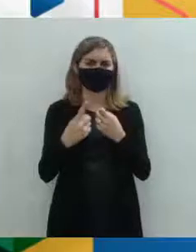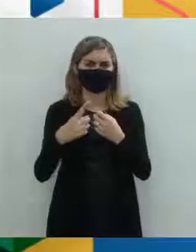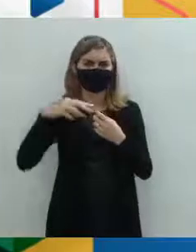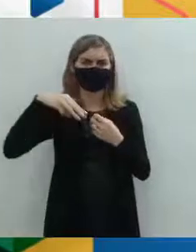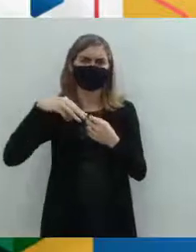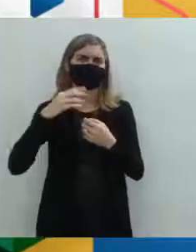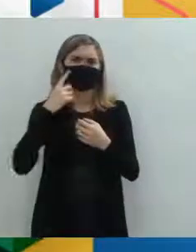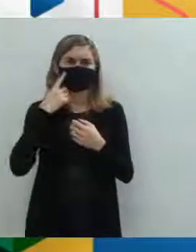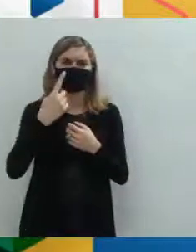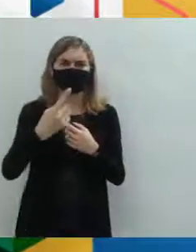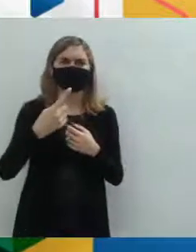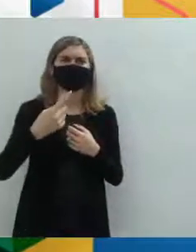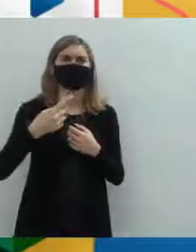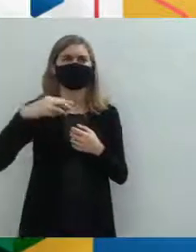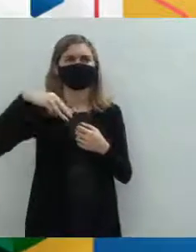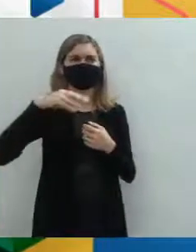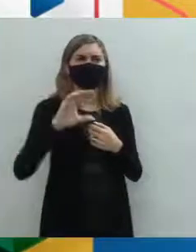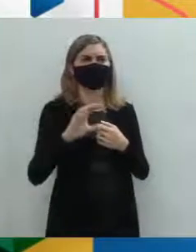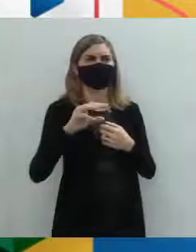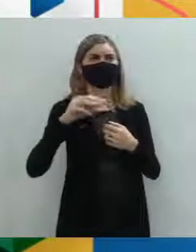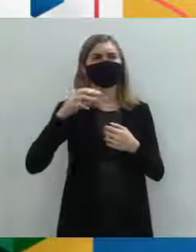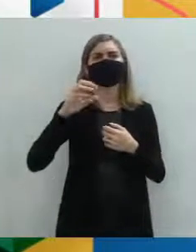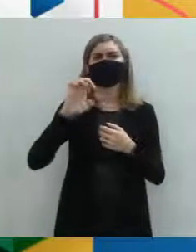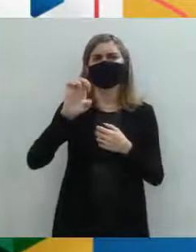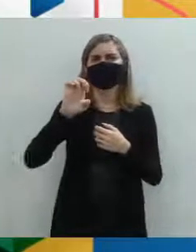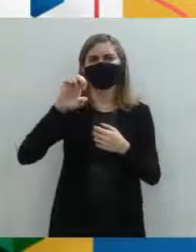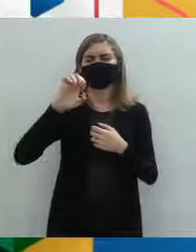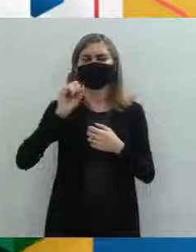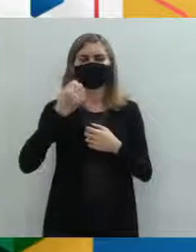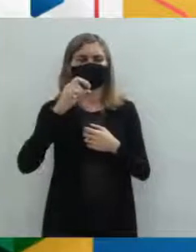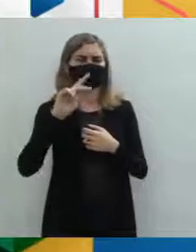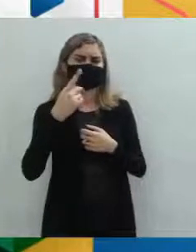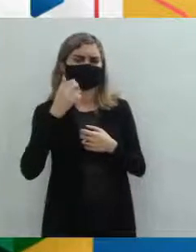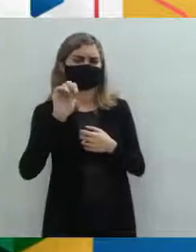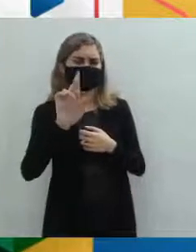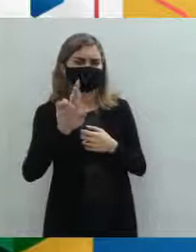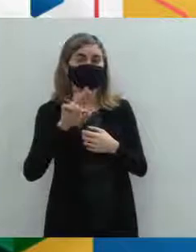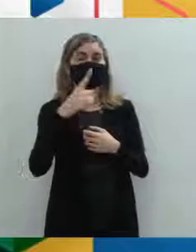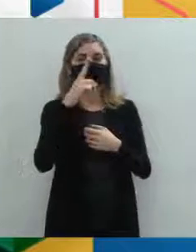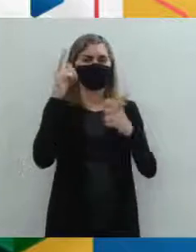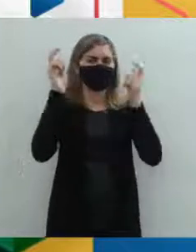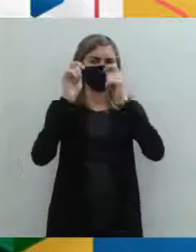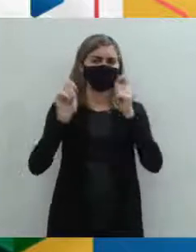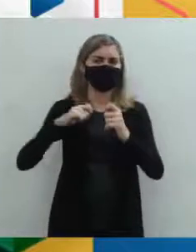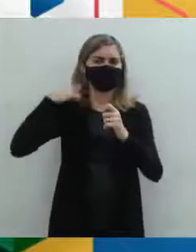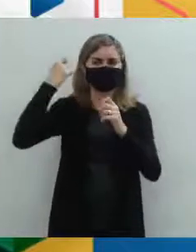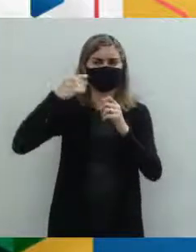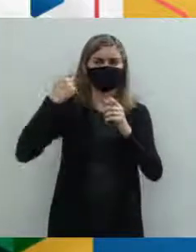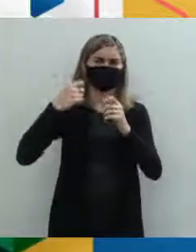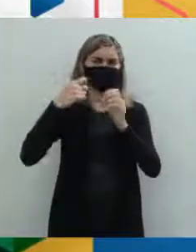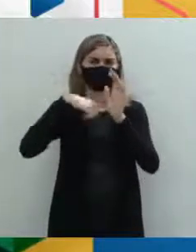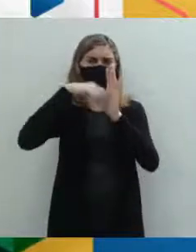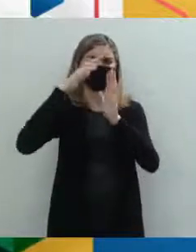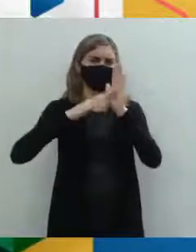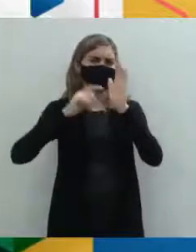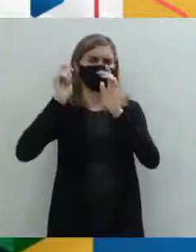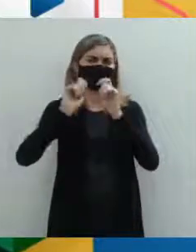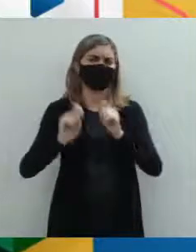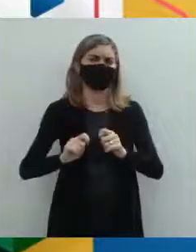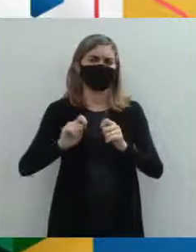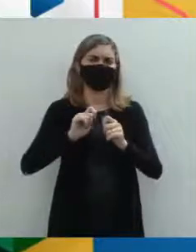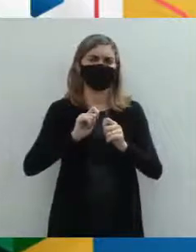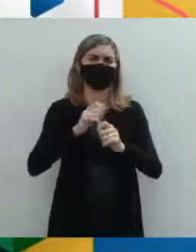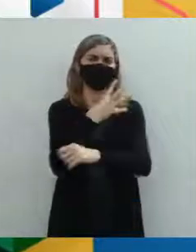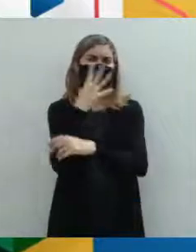M.C. Escher, quer dizer, Maurits Cornelis Escher, foi um artista gráfico holandês conhecido pelas